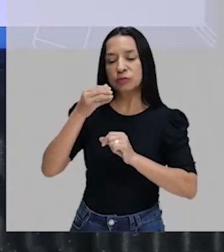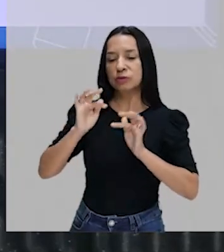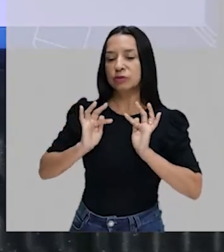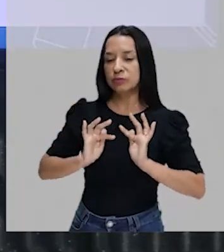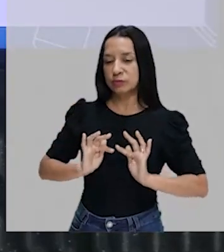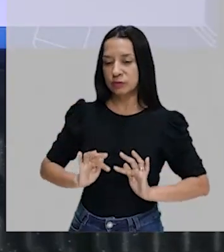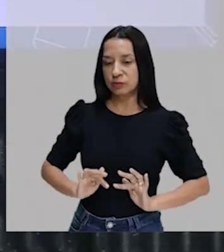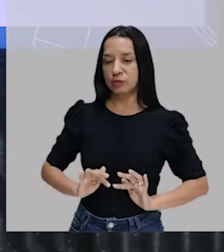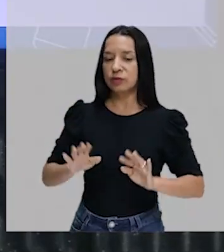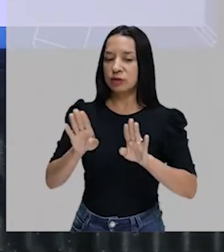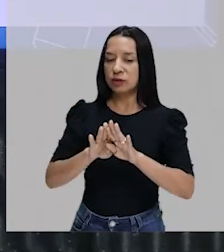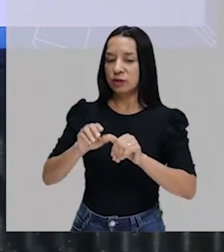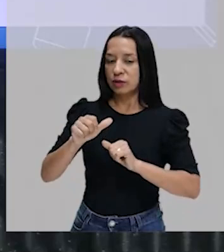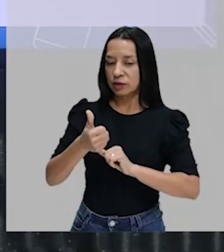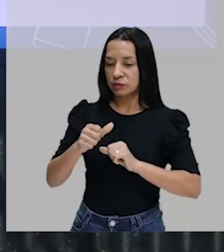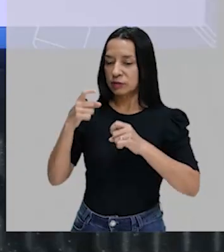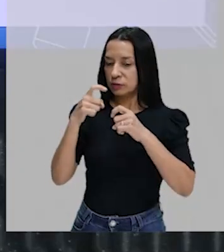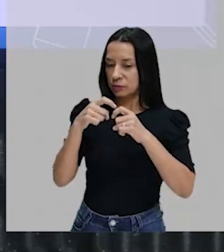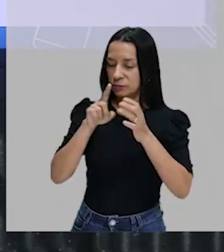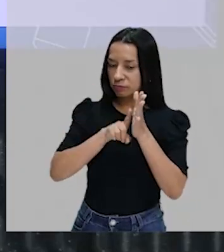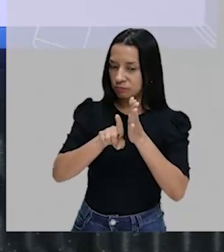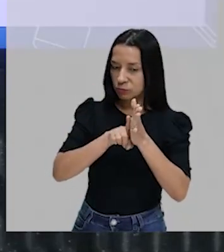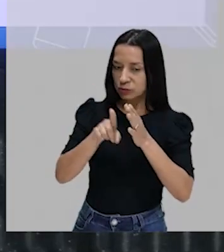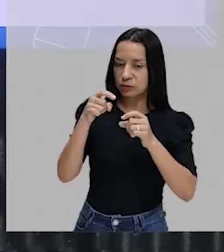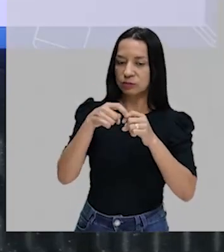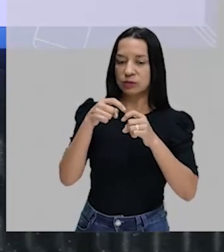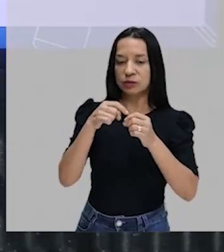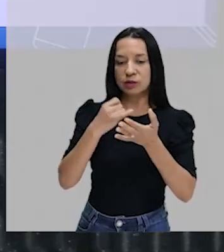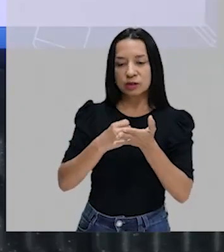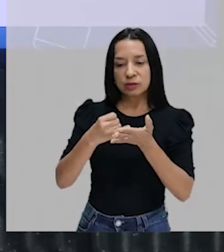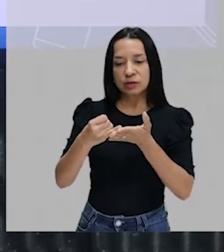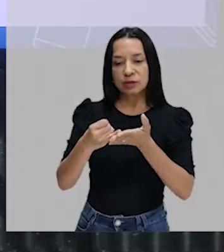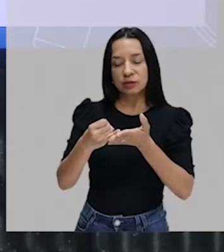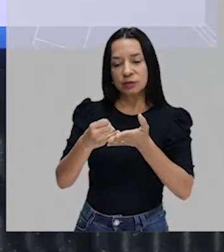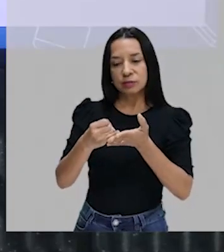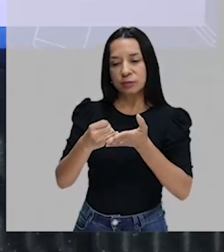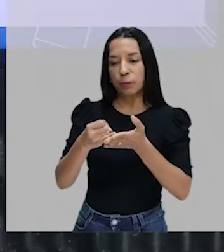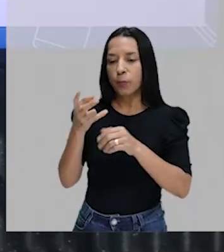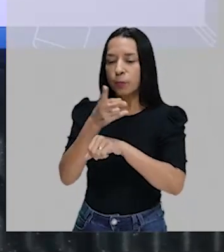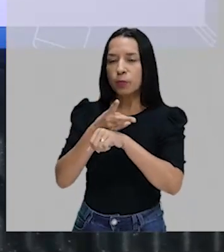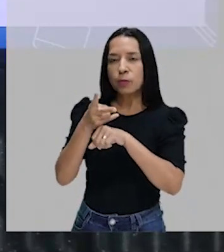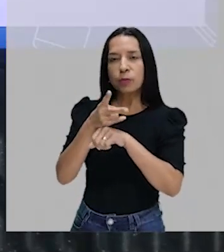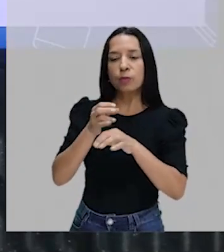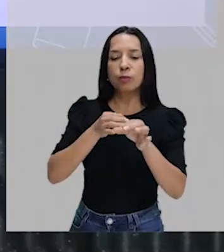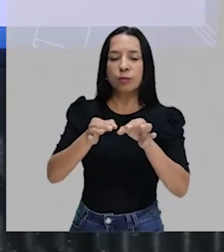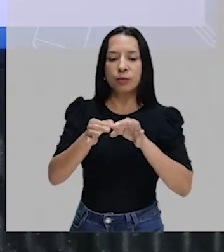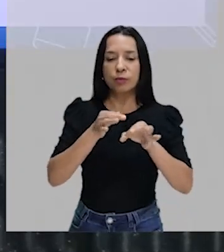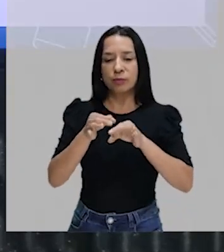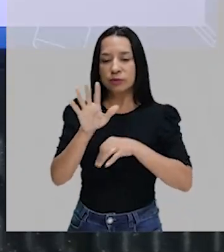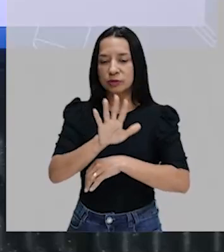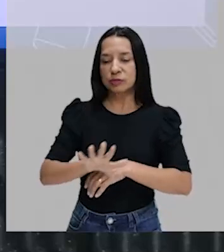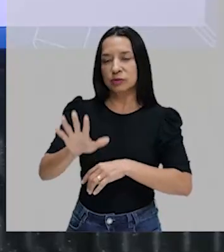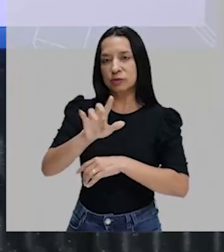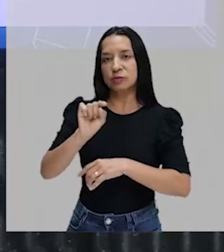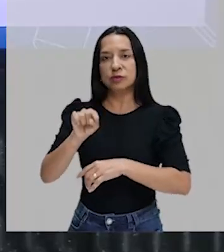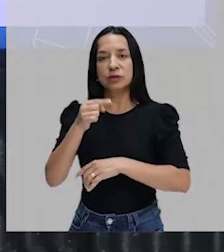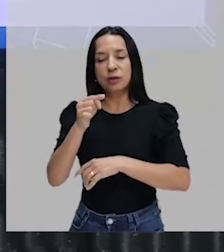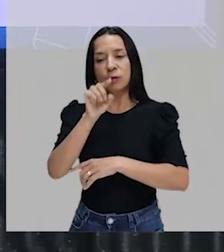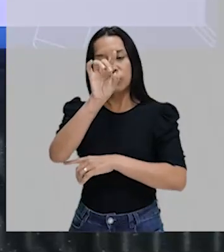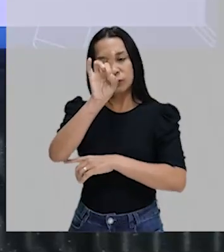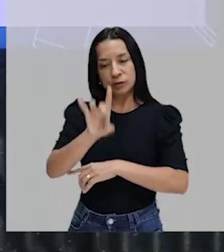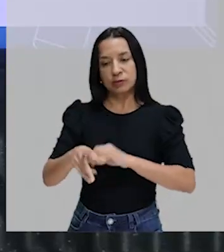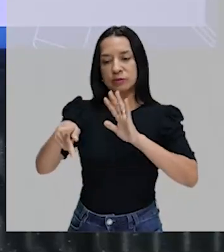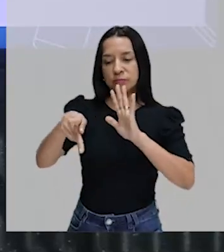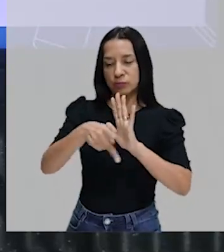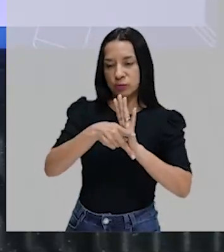e as avaliações médicas. Inicialmente busca-se uma preparação geral e posteriormente